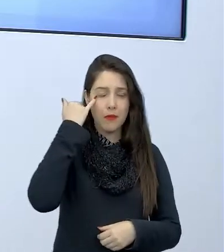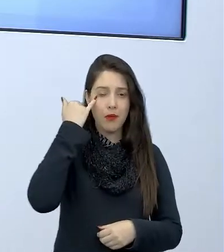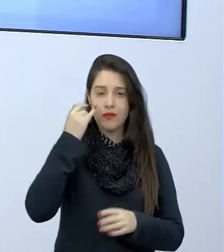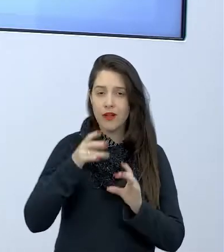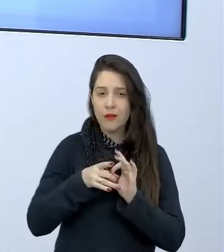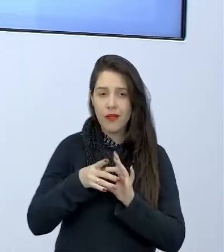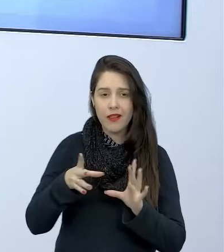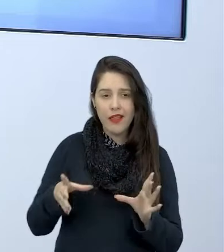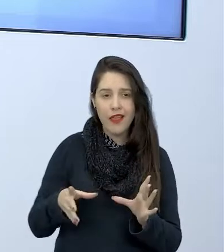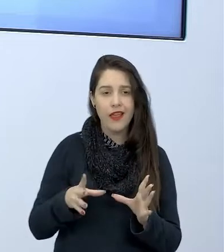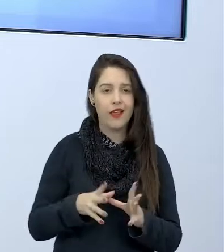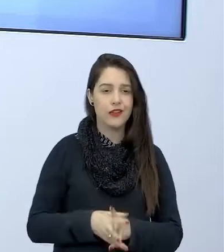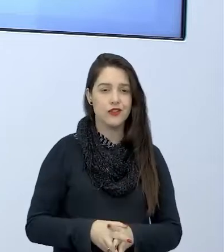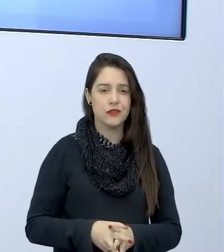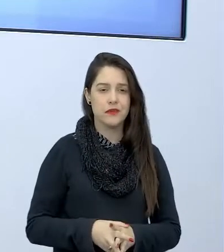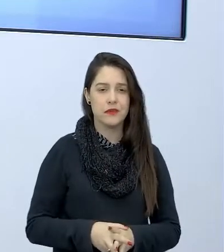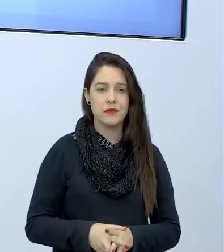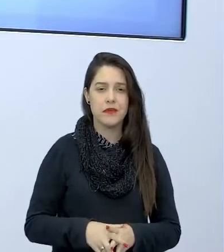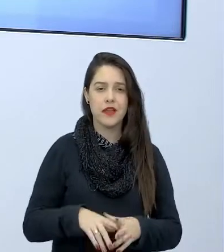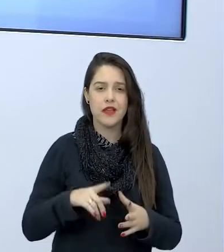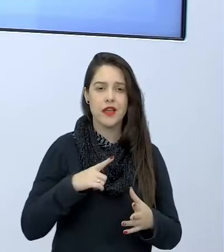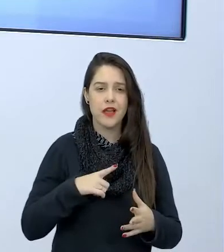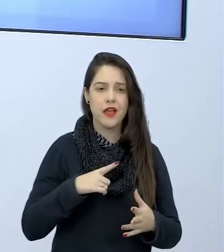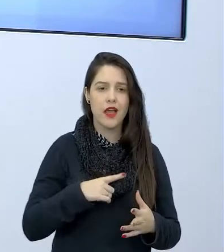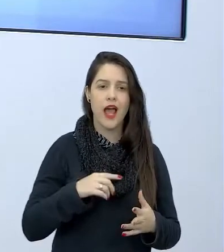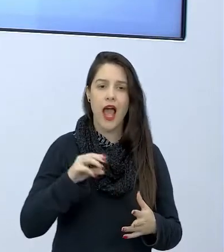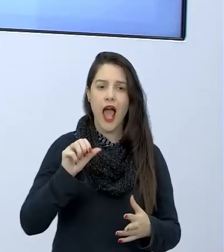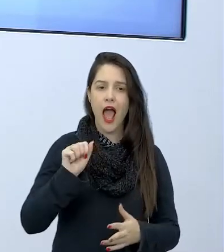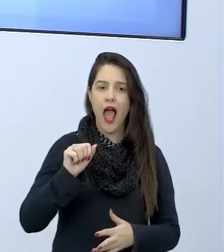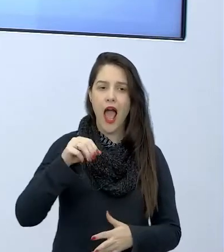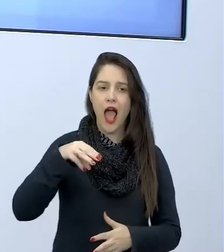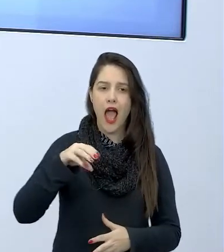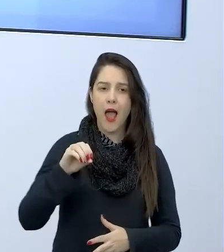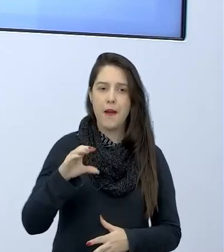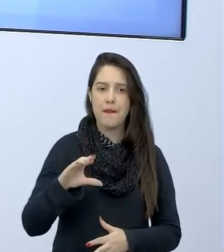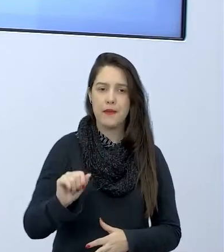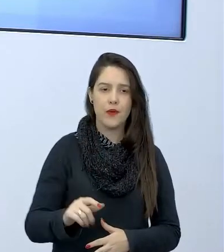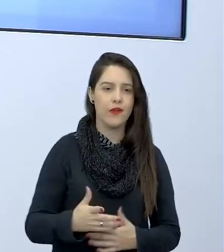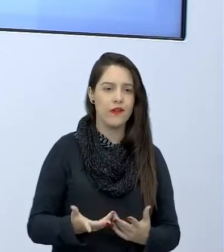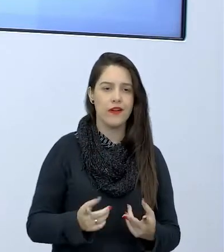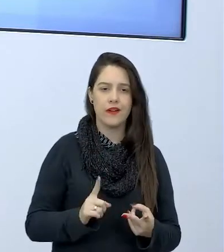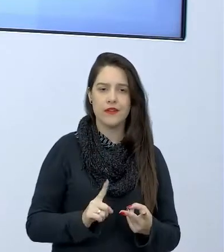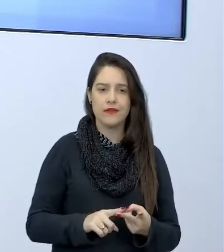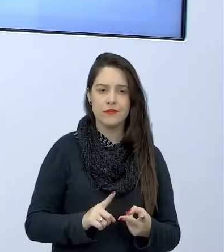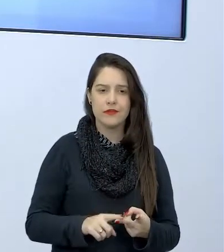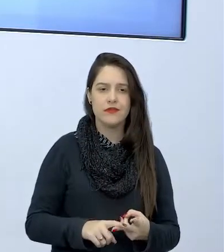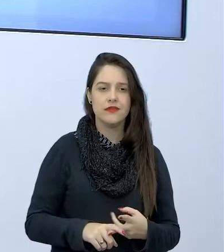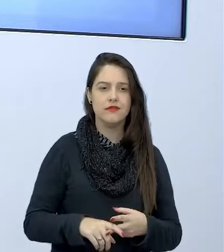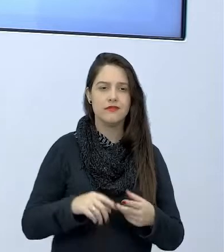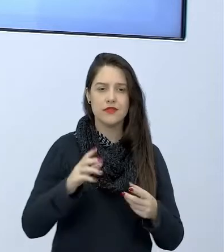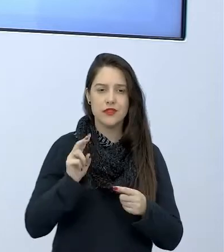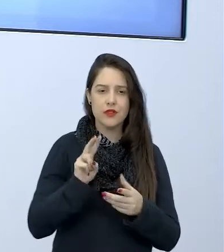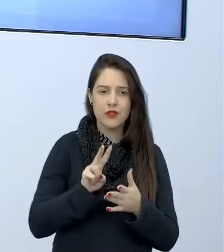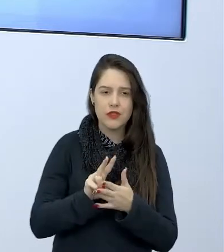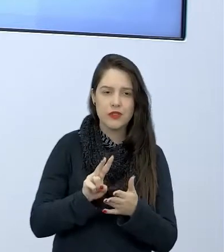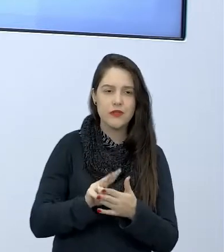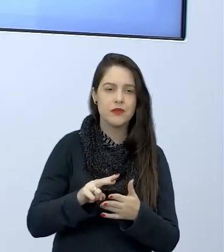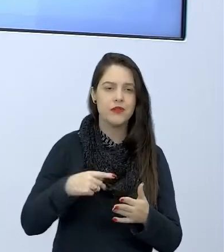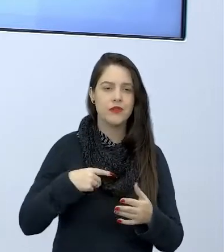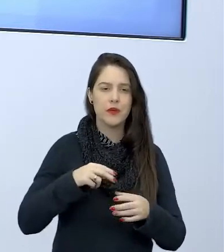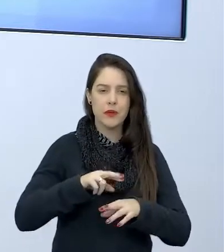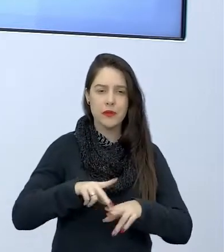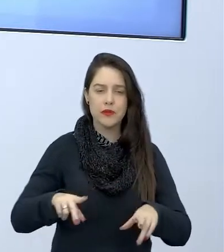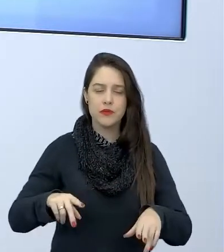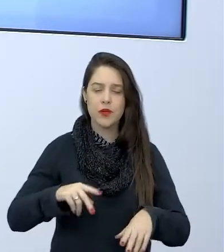né? A gente tem o que mais? A Moca, o Bexiga. A Moca e o Bexiga são conhecidas por terem muitos